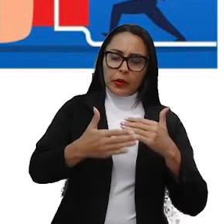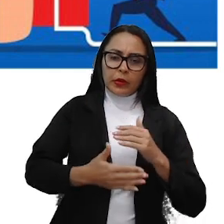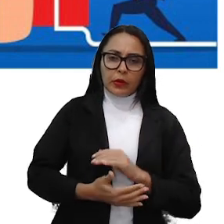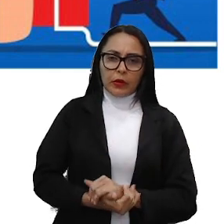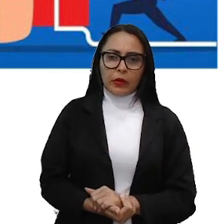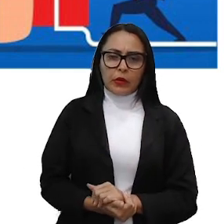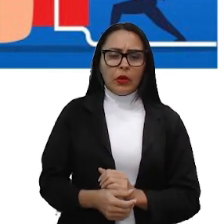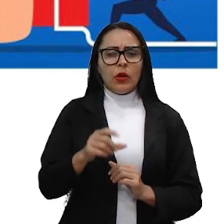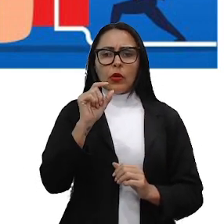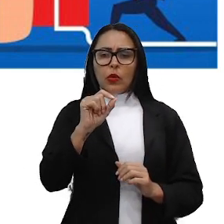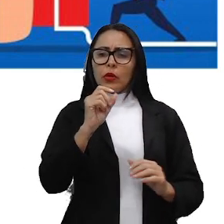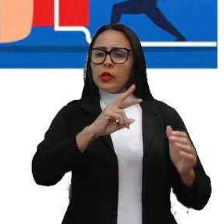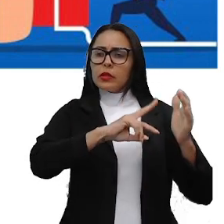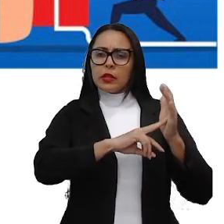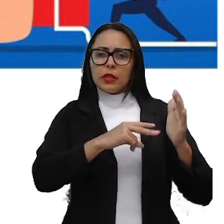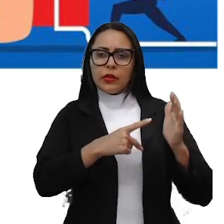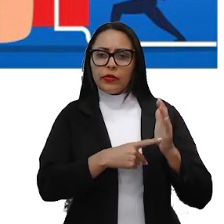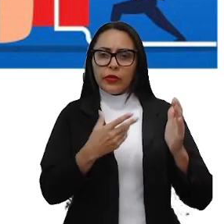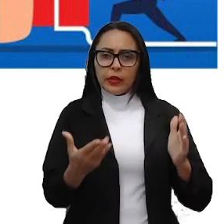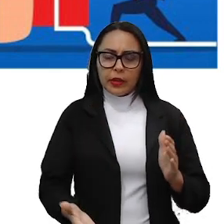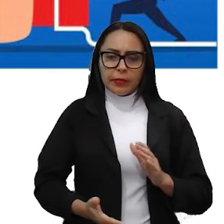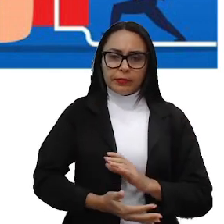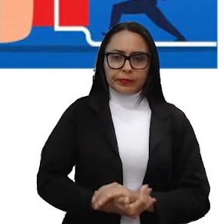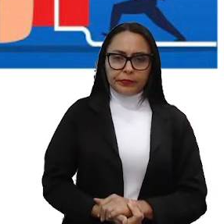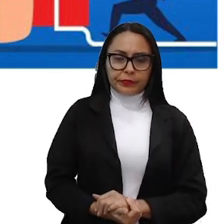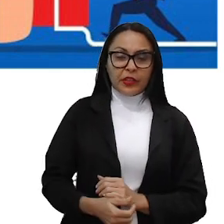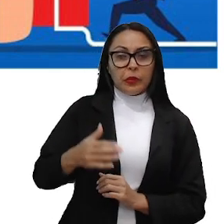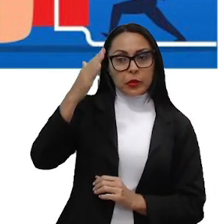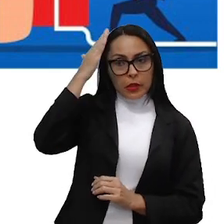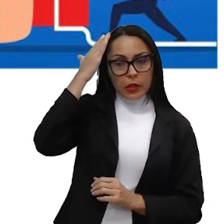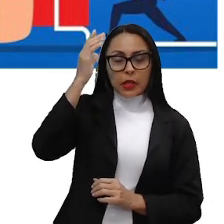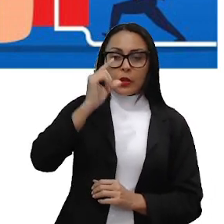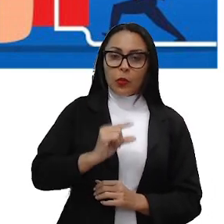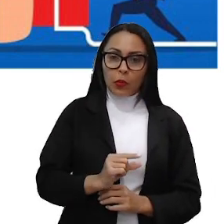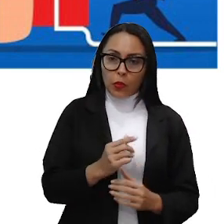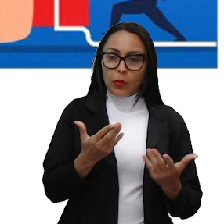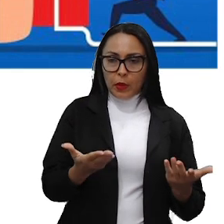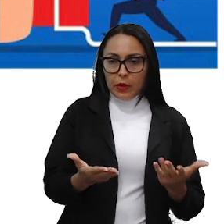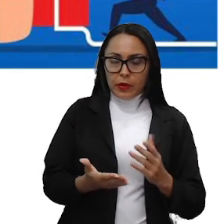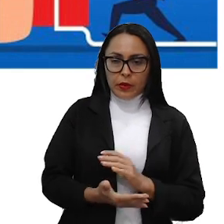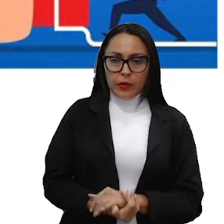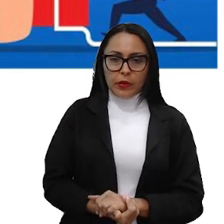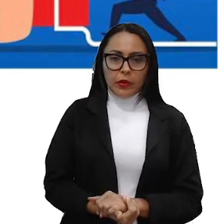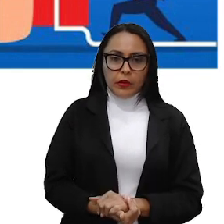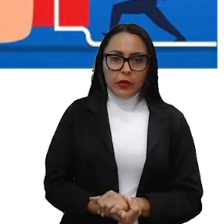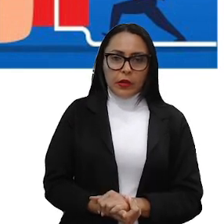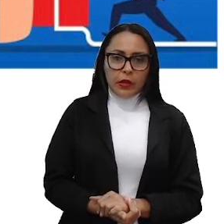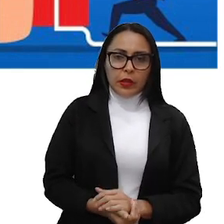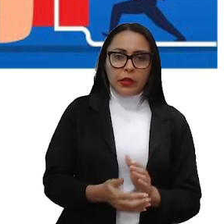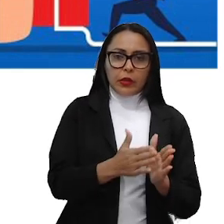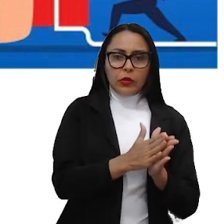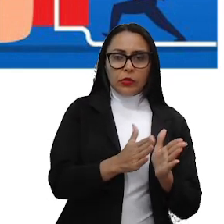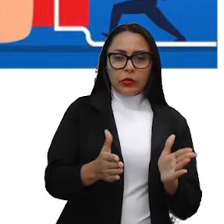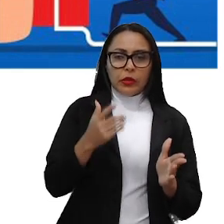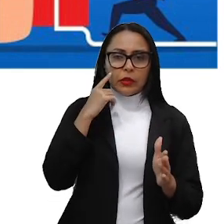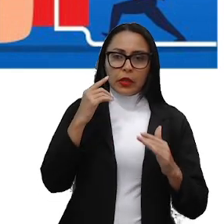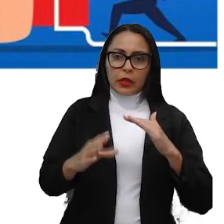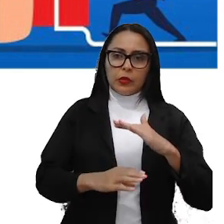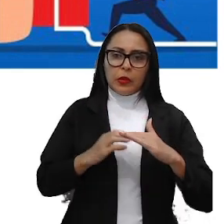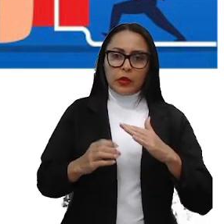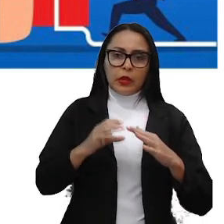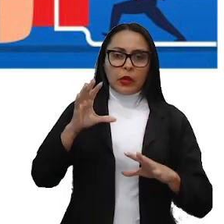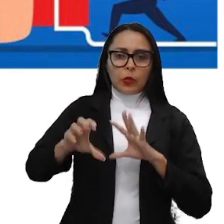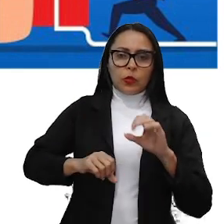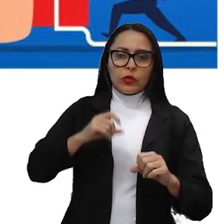O que é que significa um gargalo, né? Vamos entender um pouco mais a respeito disso. Nos dias atuais, as empresas estão em busca